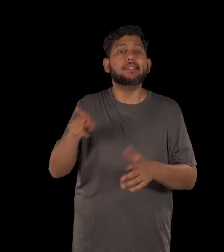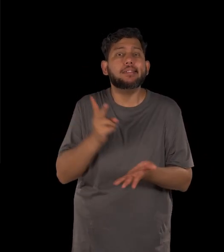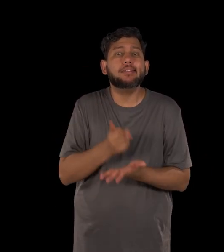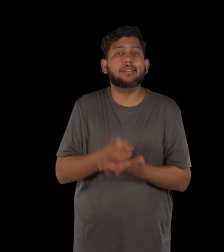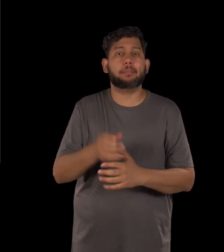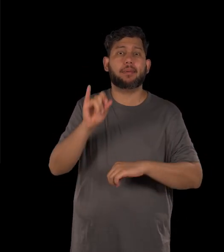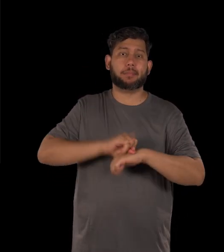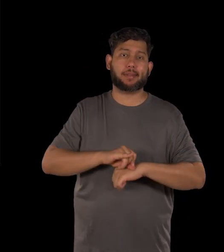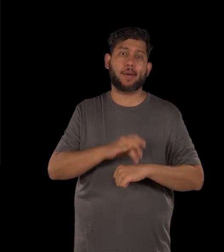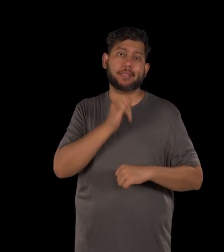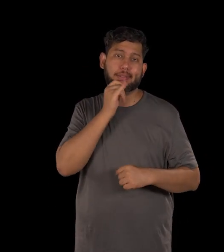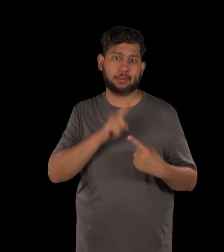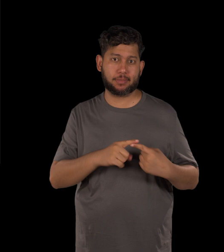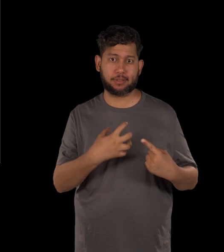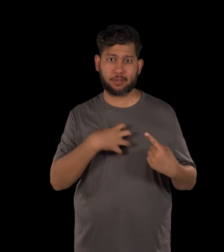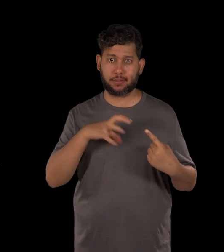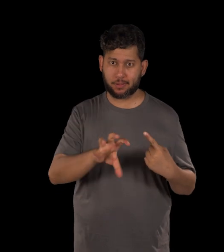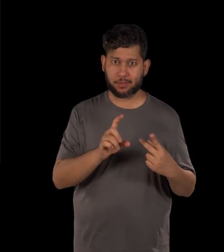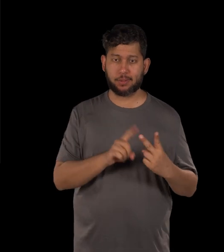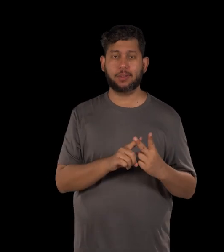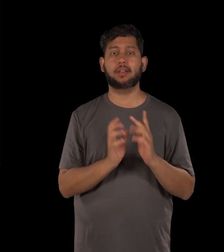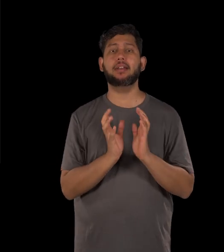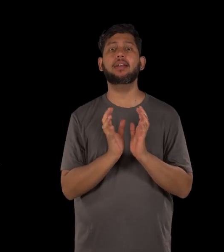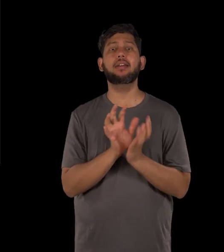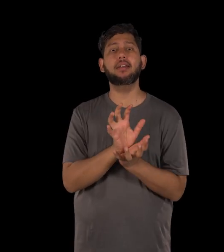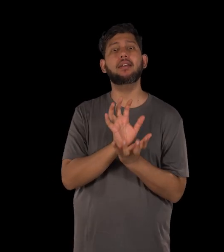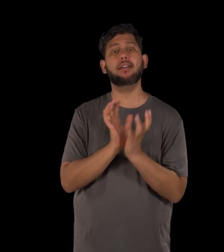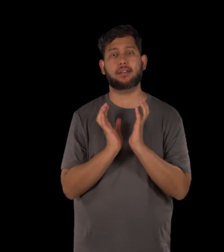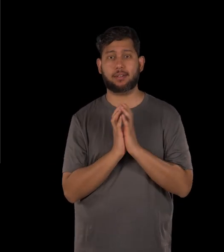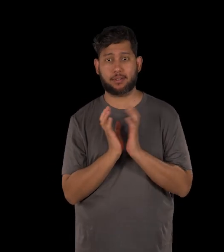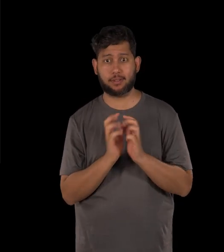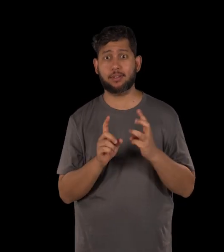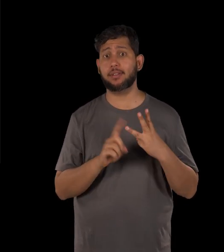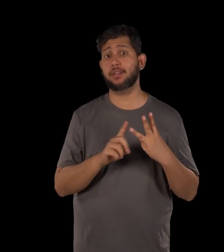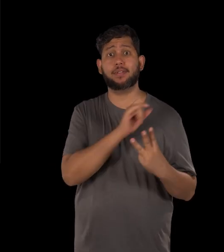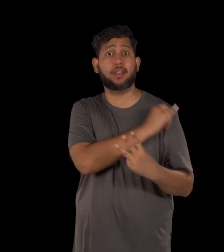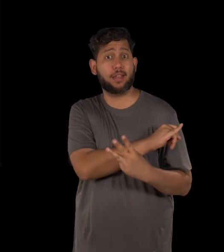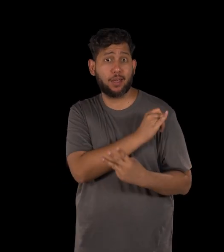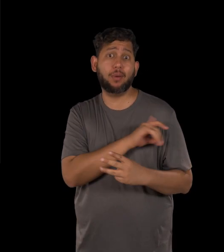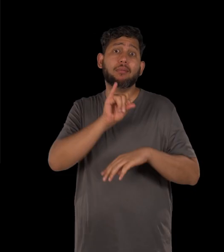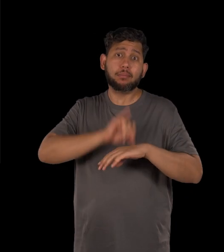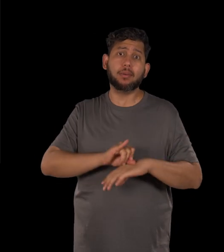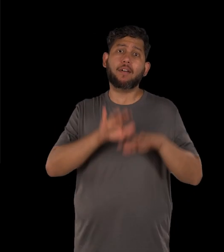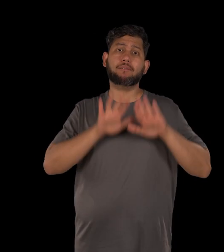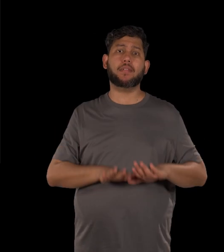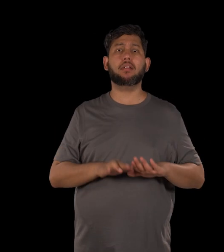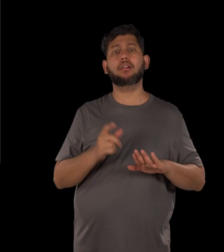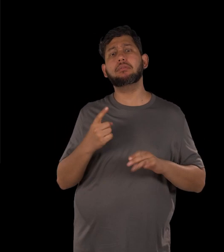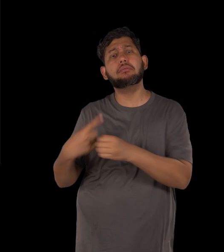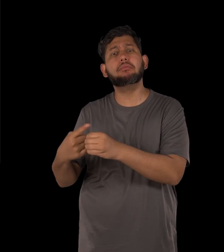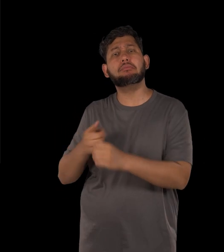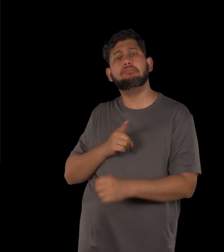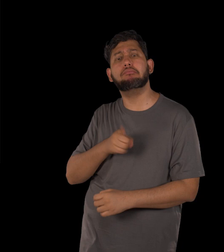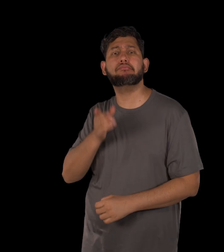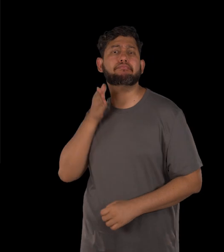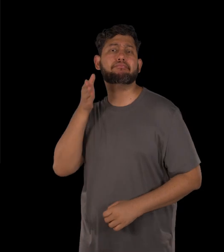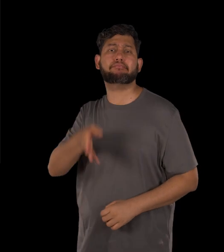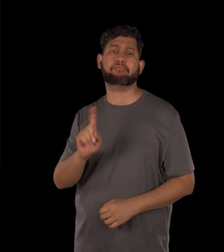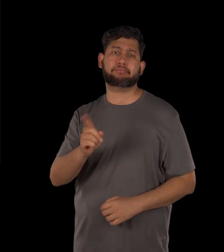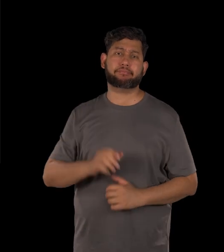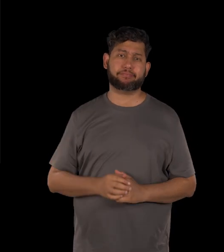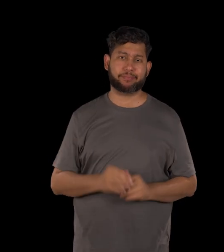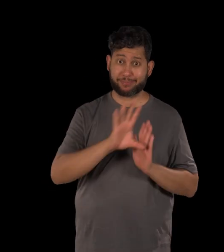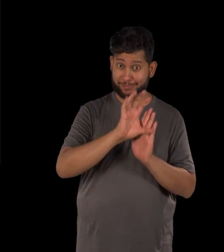brasileiras da época, como Salvador, Recife e Rio de Janeiro. A metade do século XIX